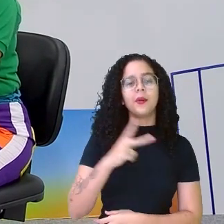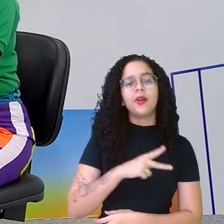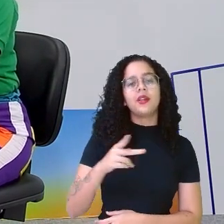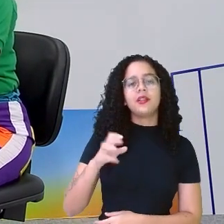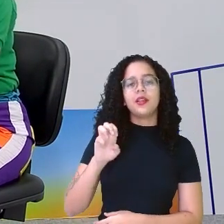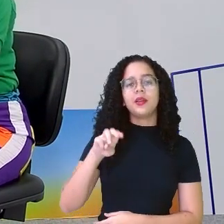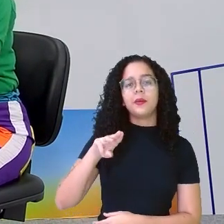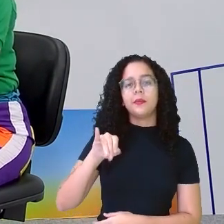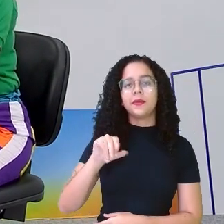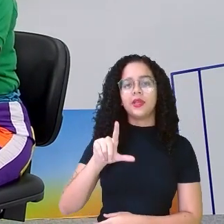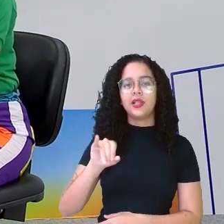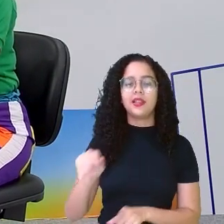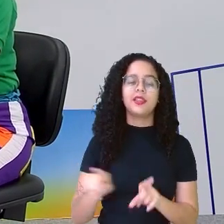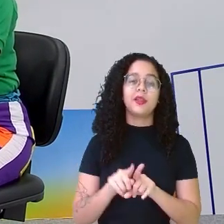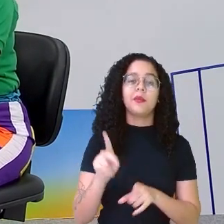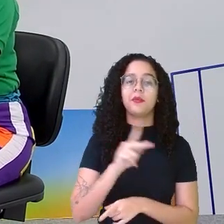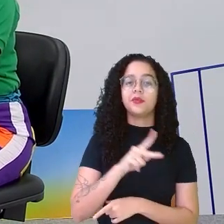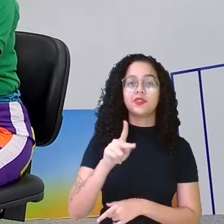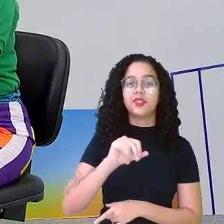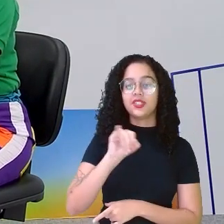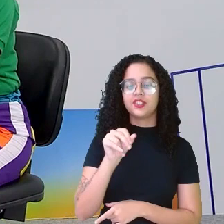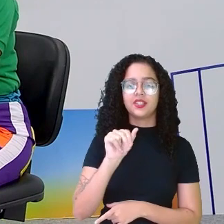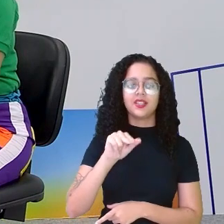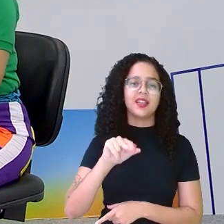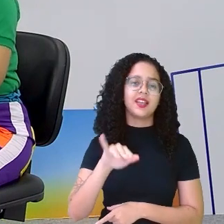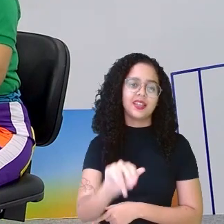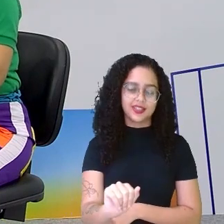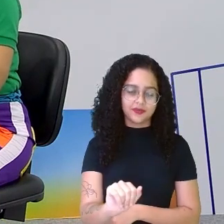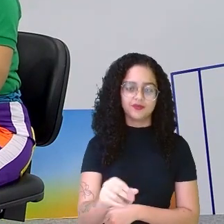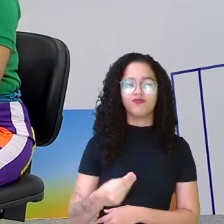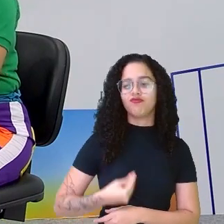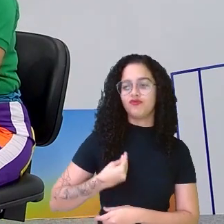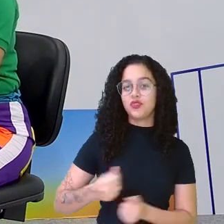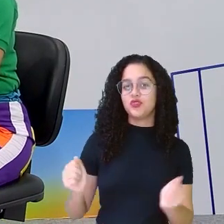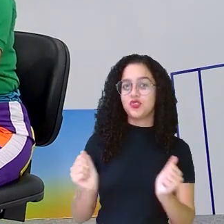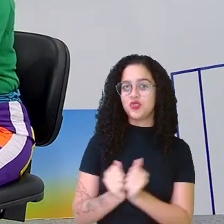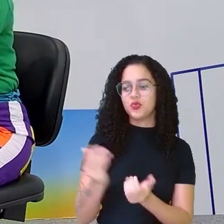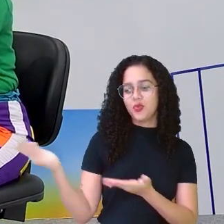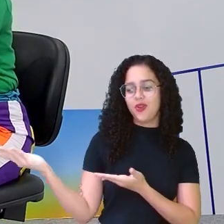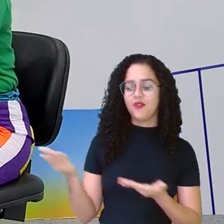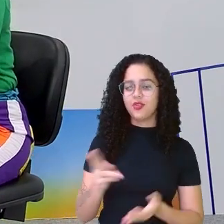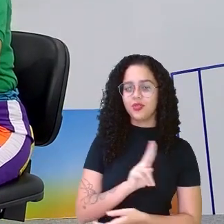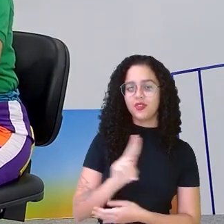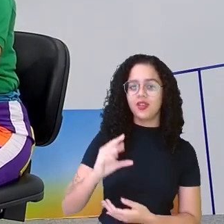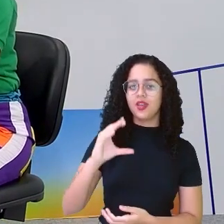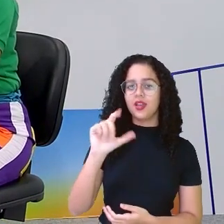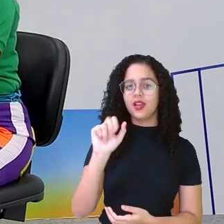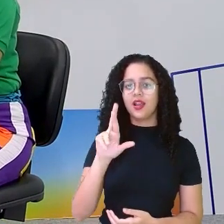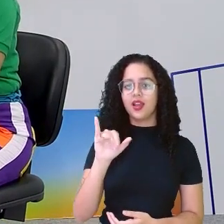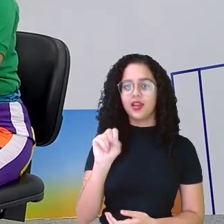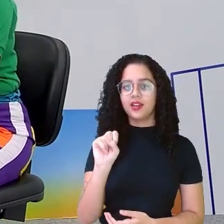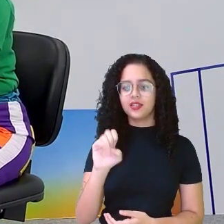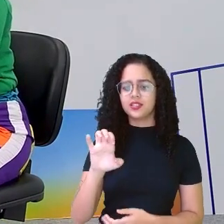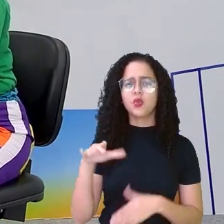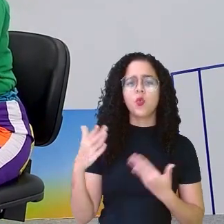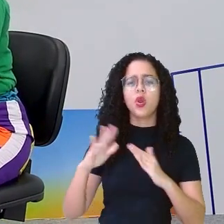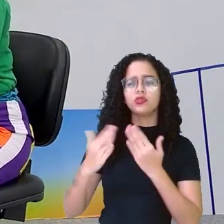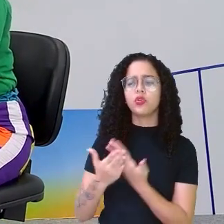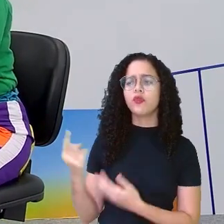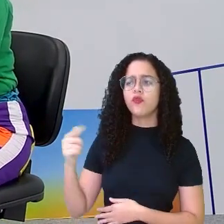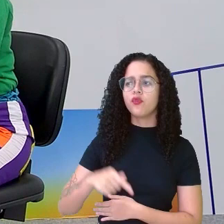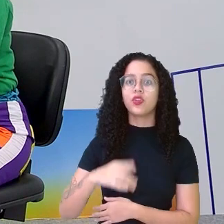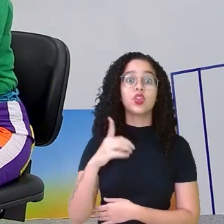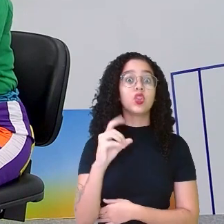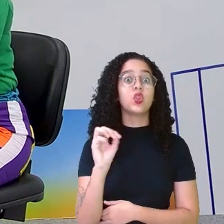e a professora Janaína. Está aqui, ó, com a nossa convidada Clarice, que veio de que escola?